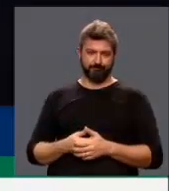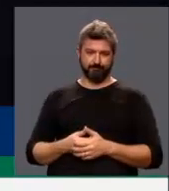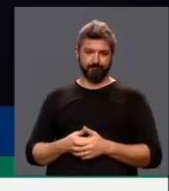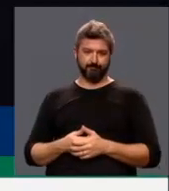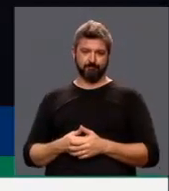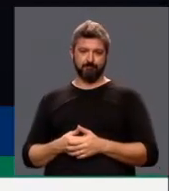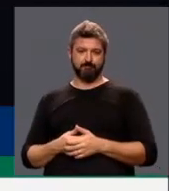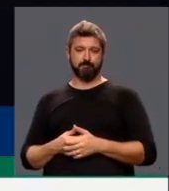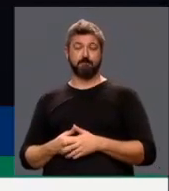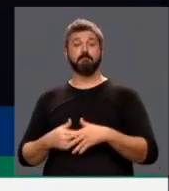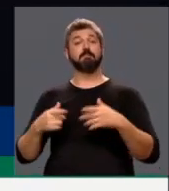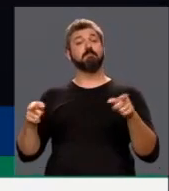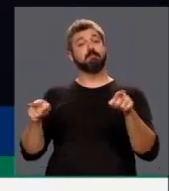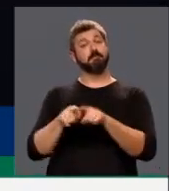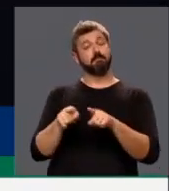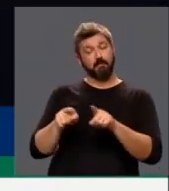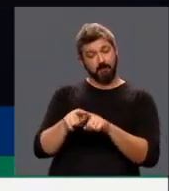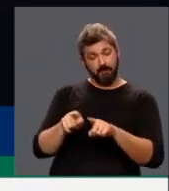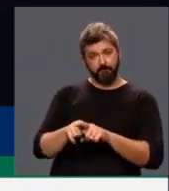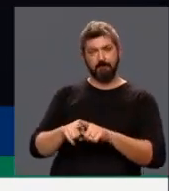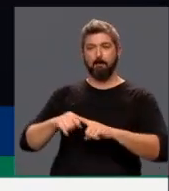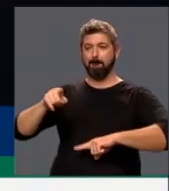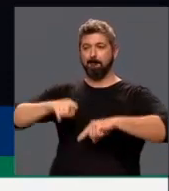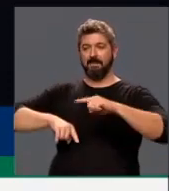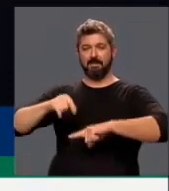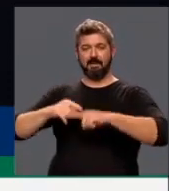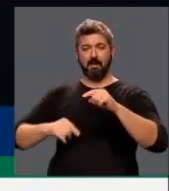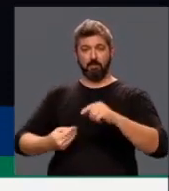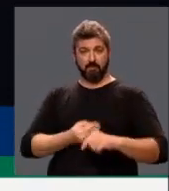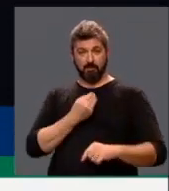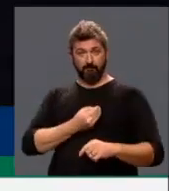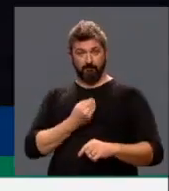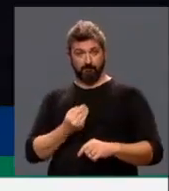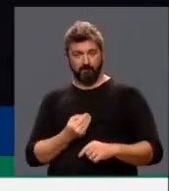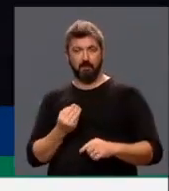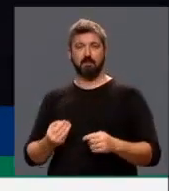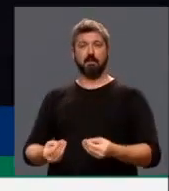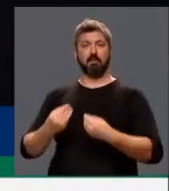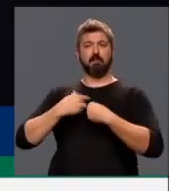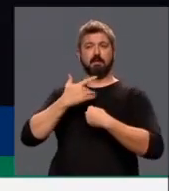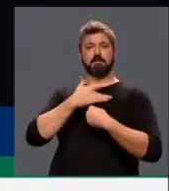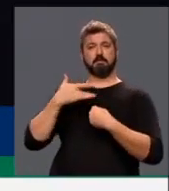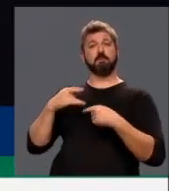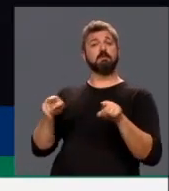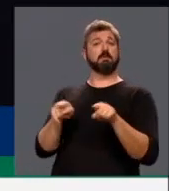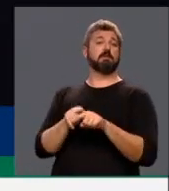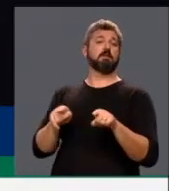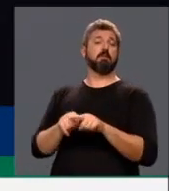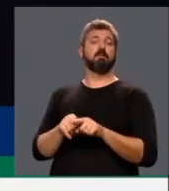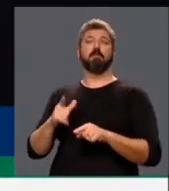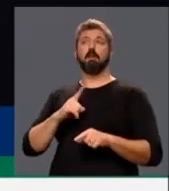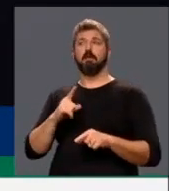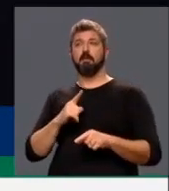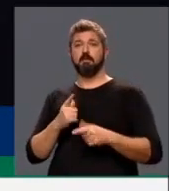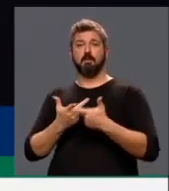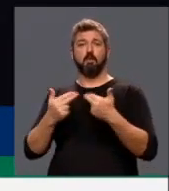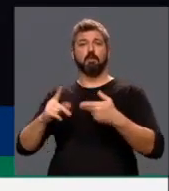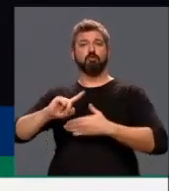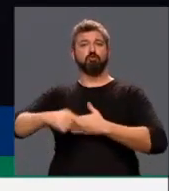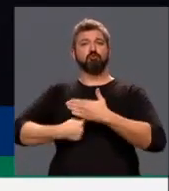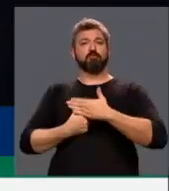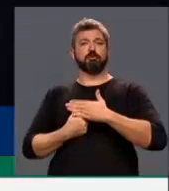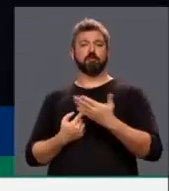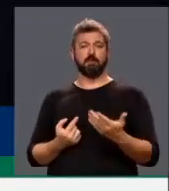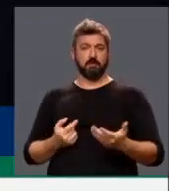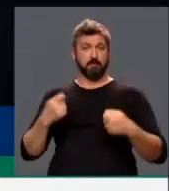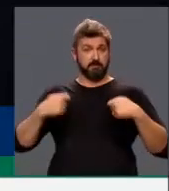é claro, das condições materiais da existência que determinam nossa saúde, tem também as condições subjetivas, é necessário